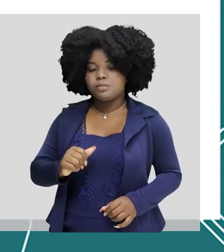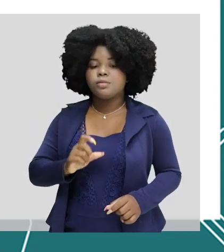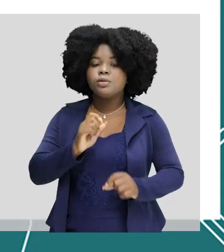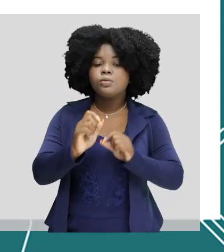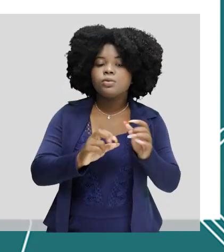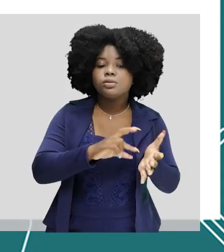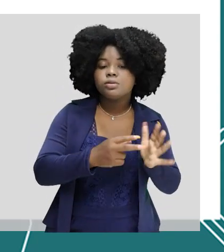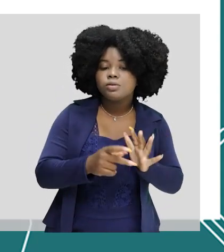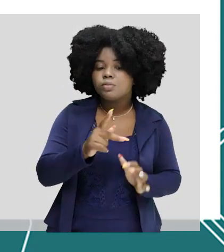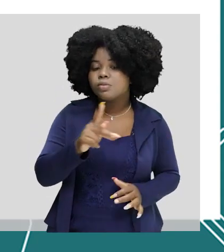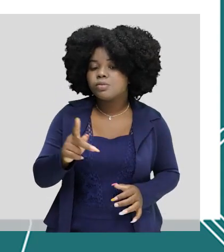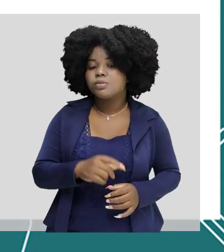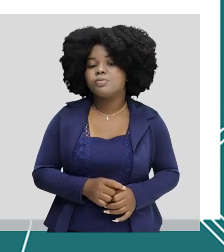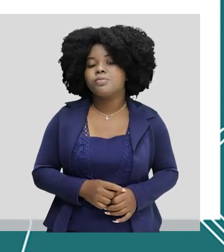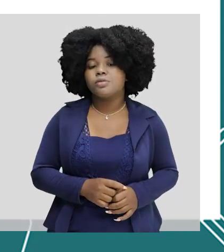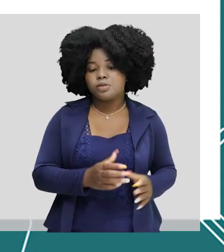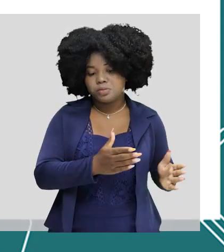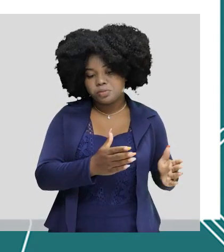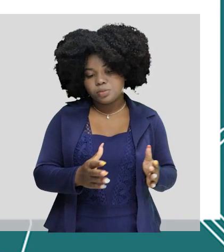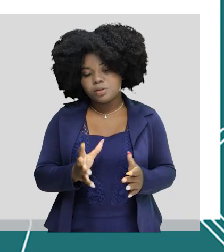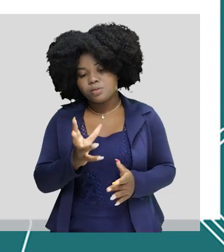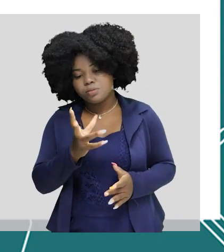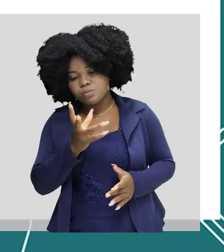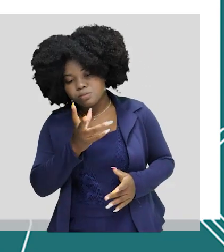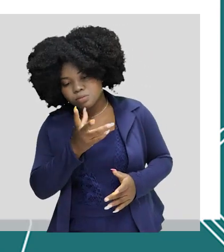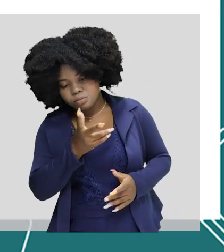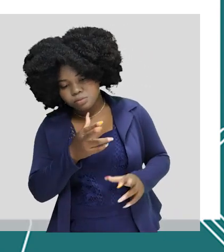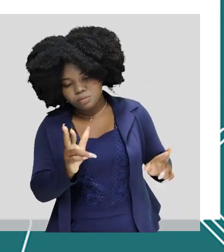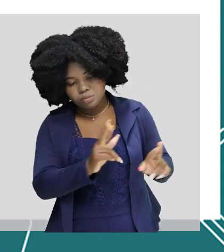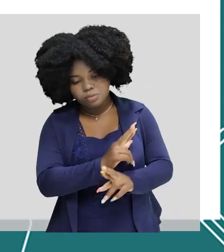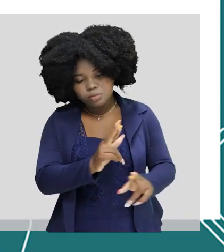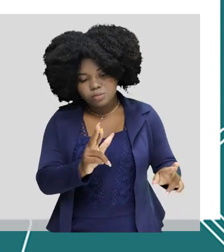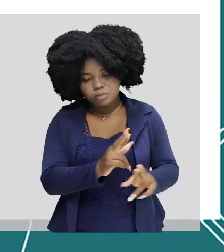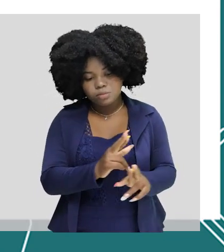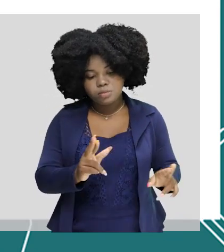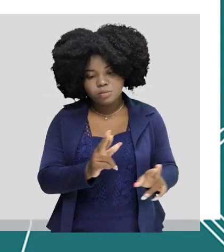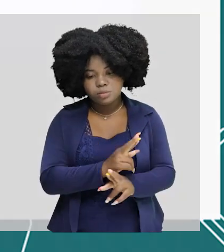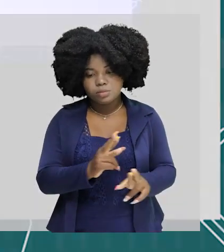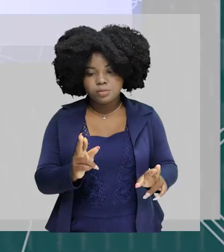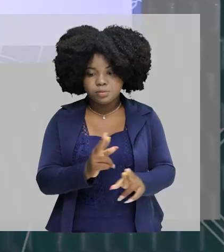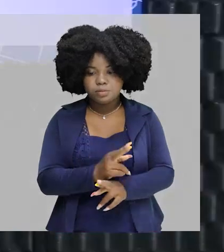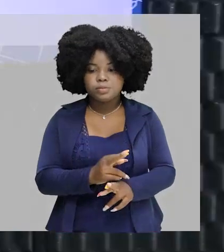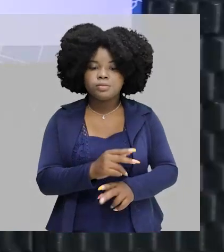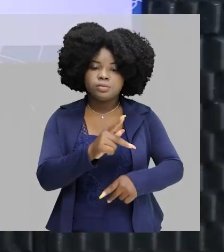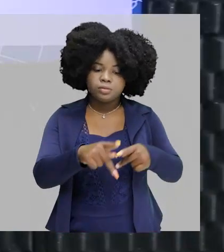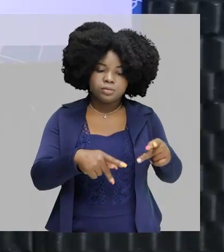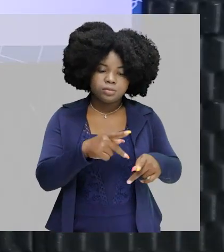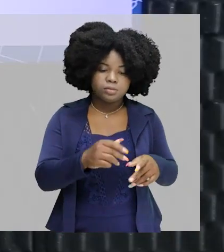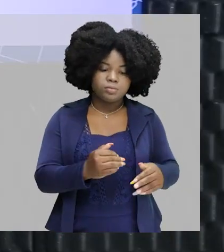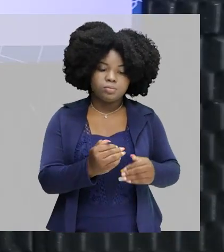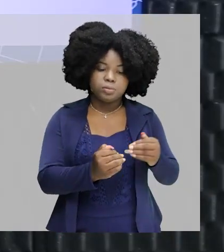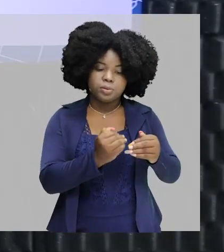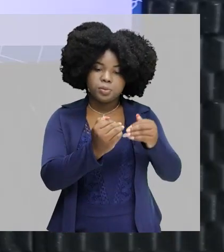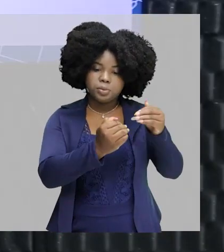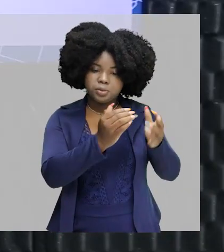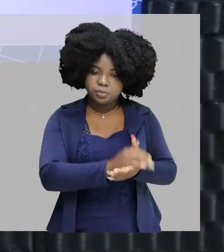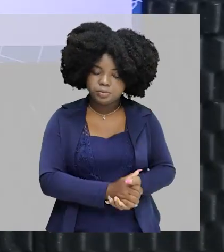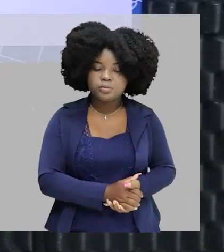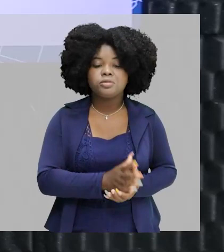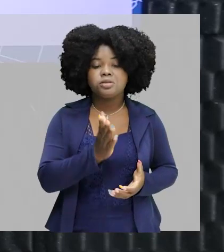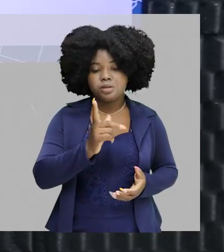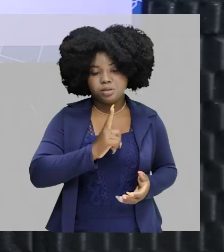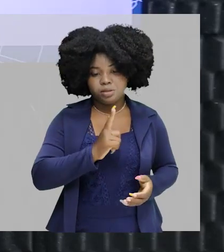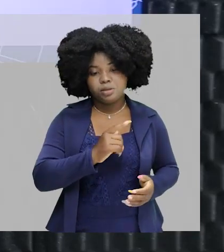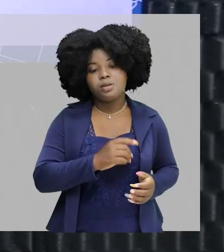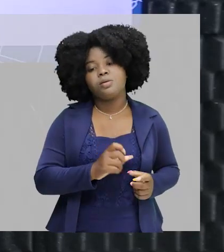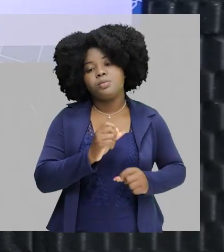período de desaceleração em relação ao nosso crescimento populacional. Tá? Nós já passamos pelo período da